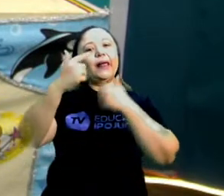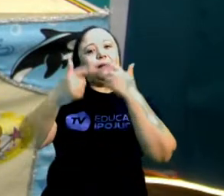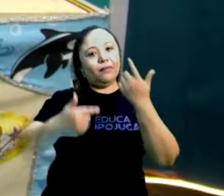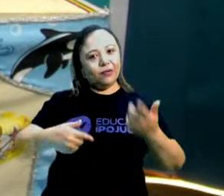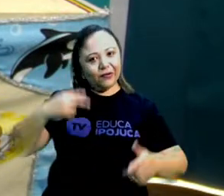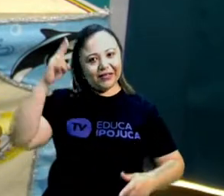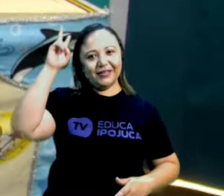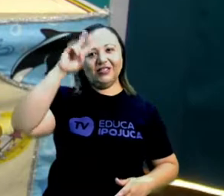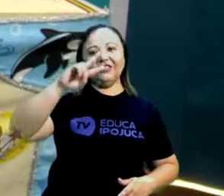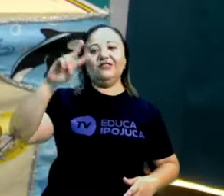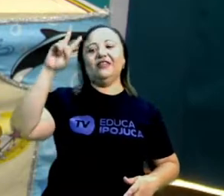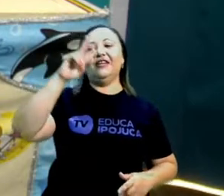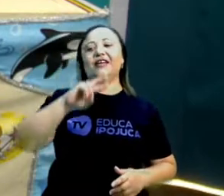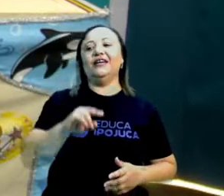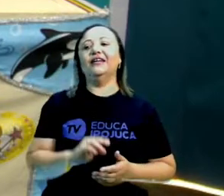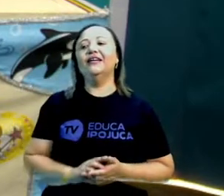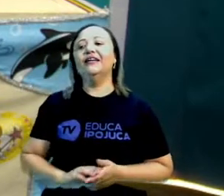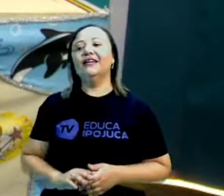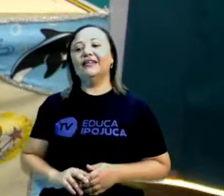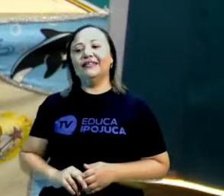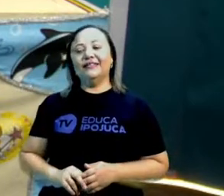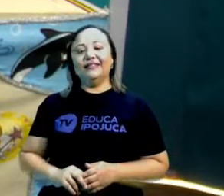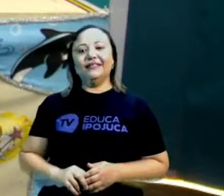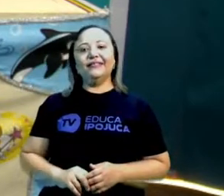Vamos lá? Vamos, vamos! Vamos lá!